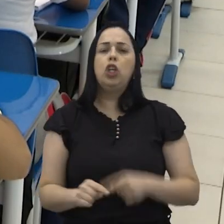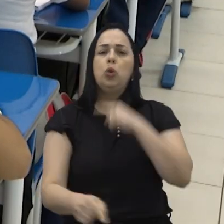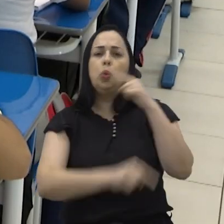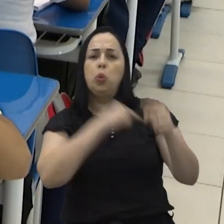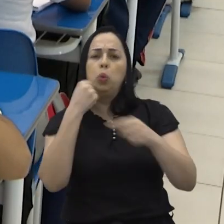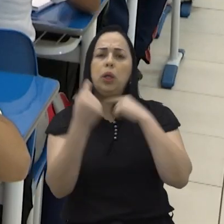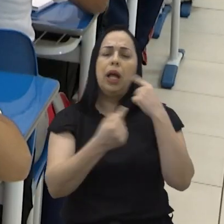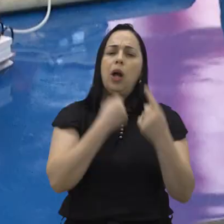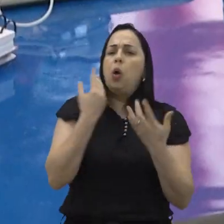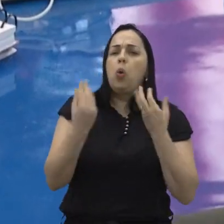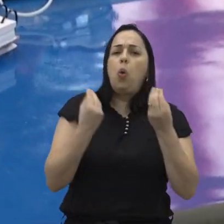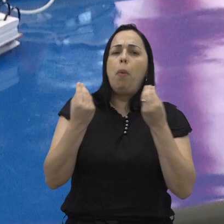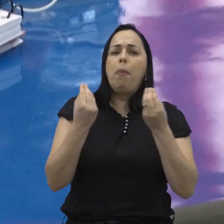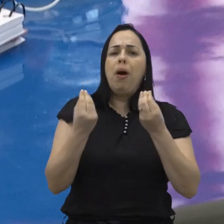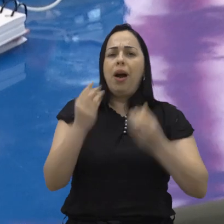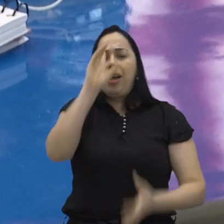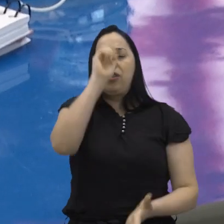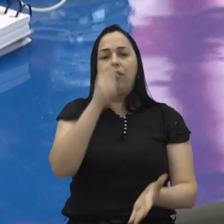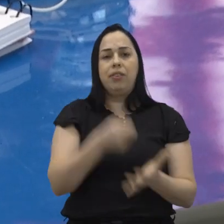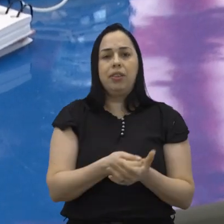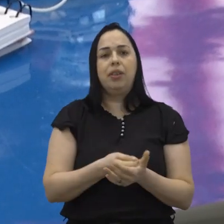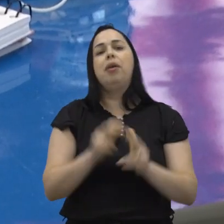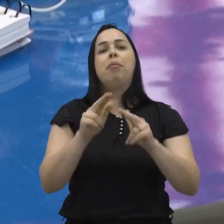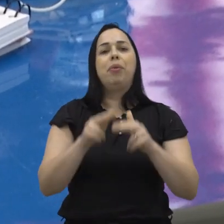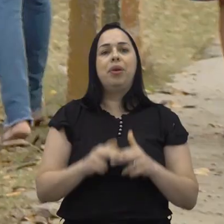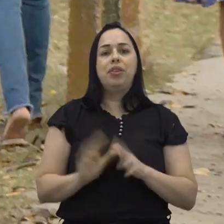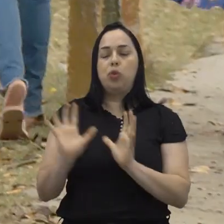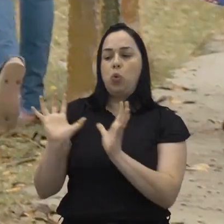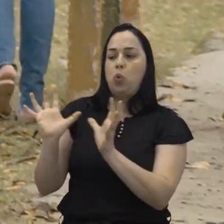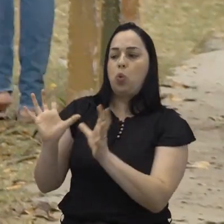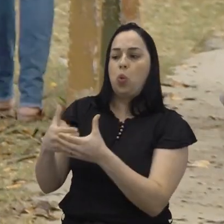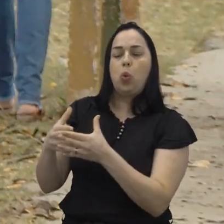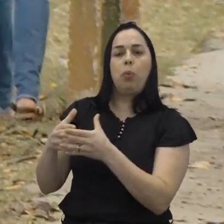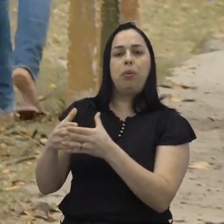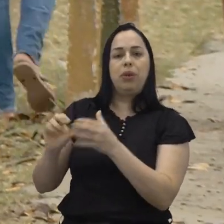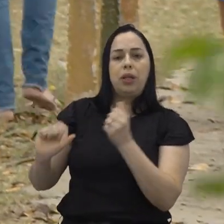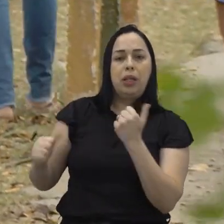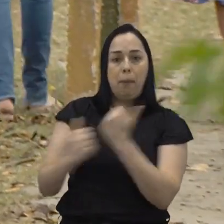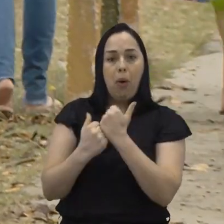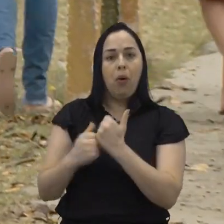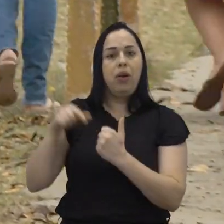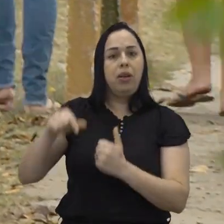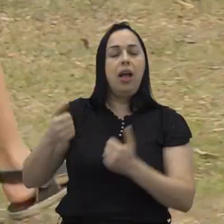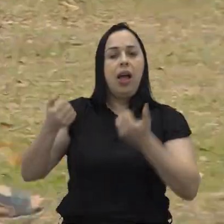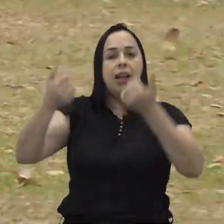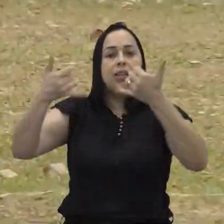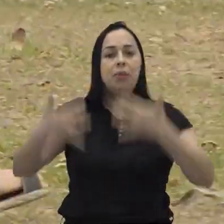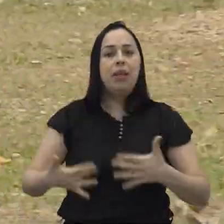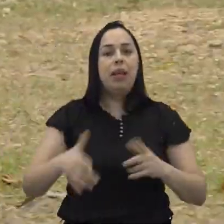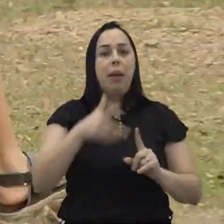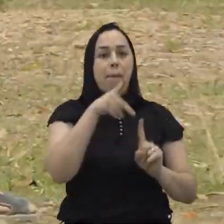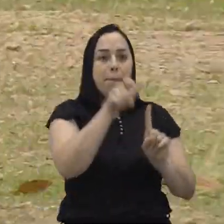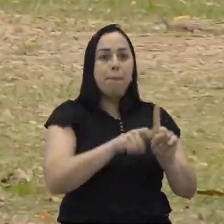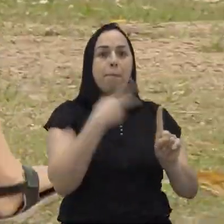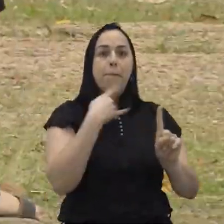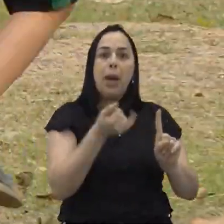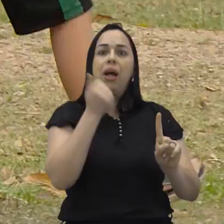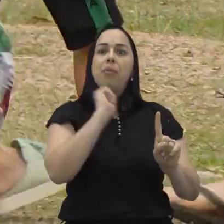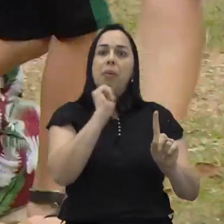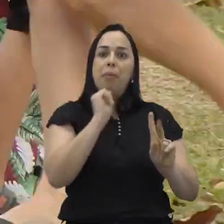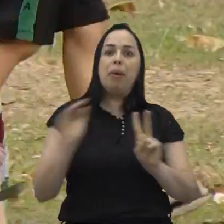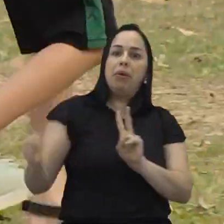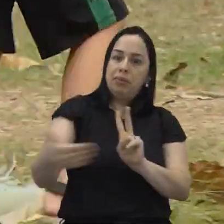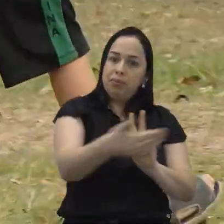tantas dúvidas sobre como lidar com essas questões, as redes de apoio também destacam a importância de acolher os